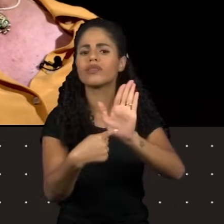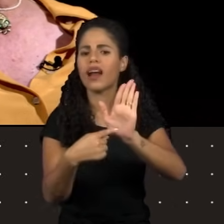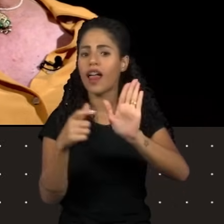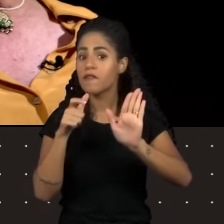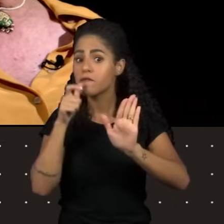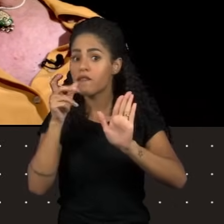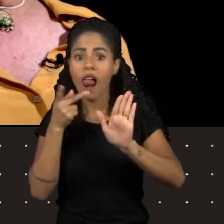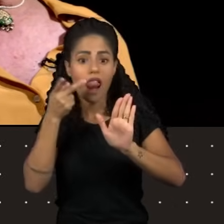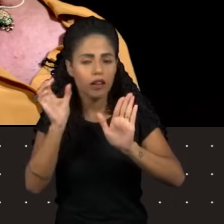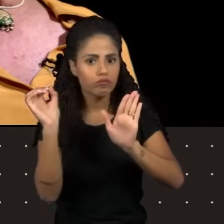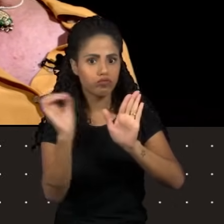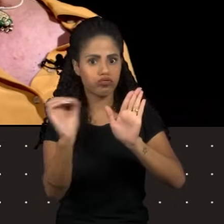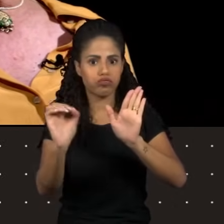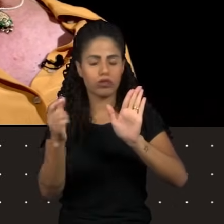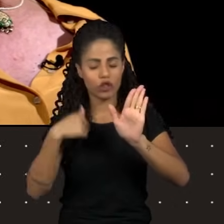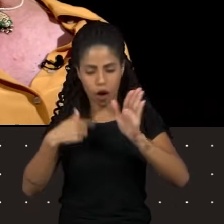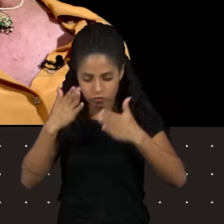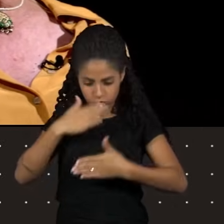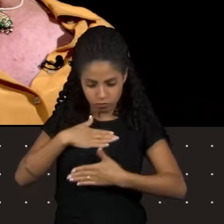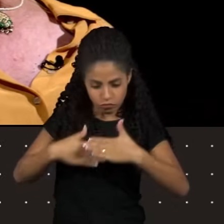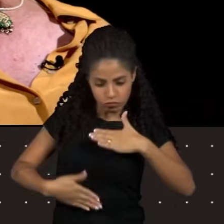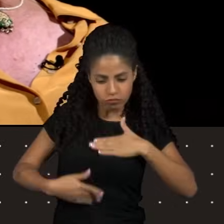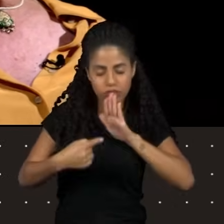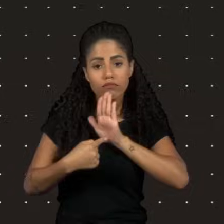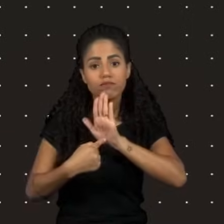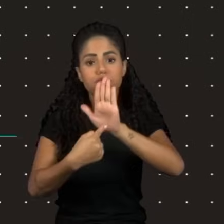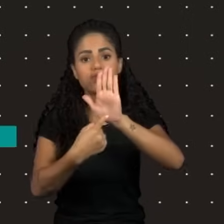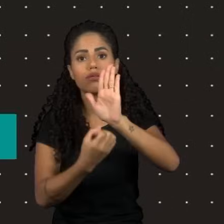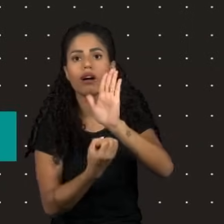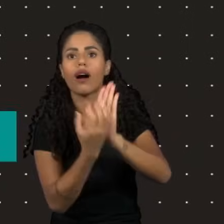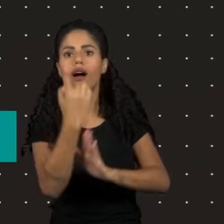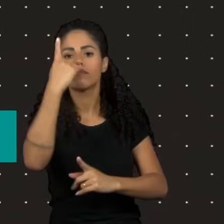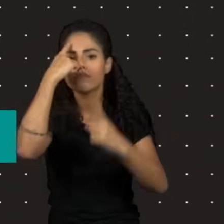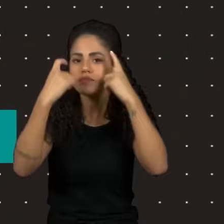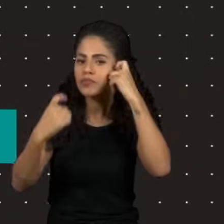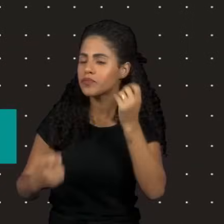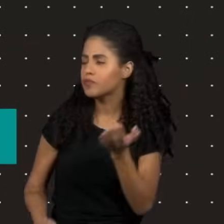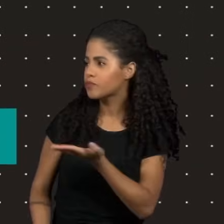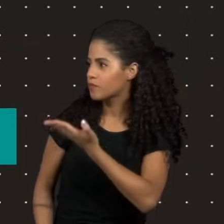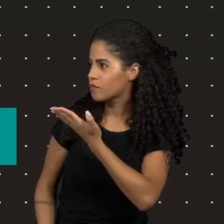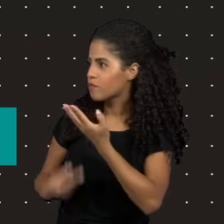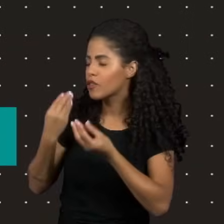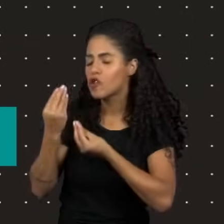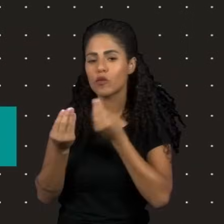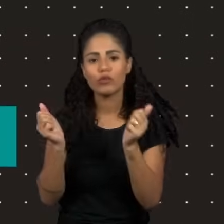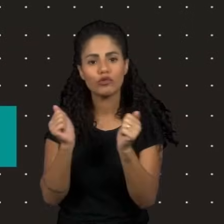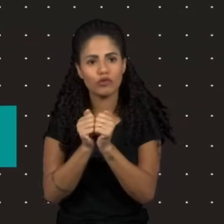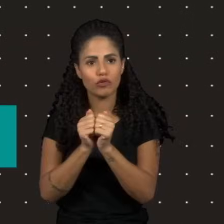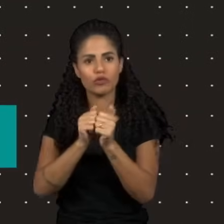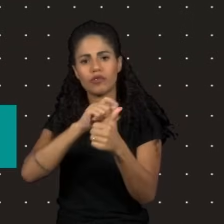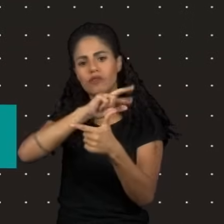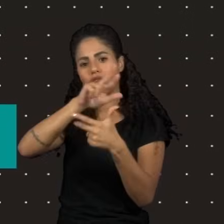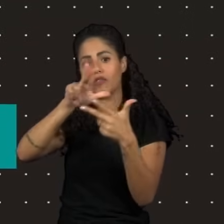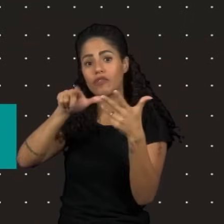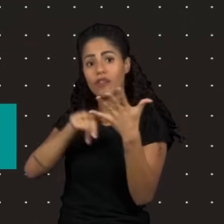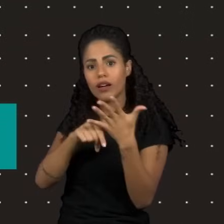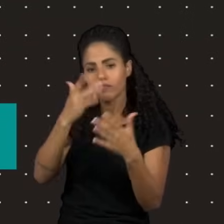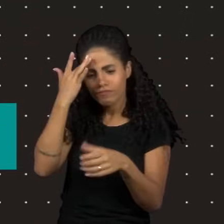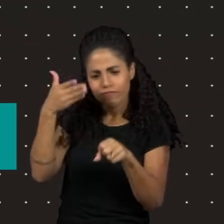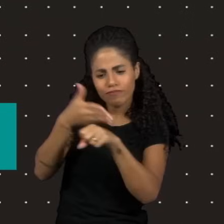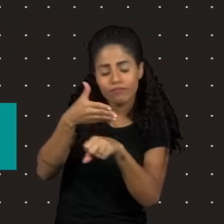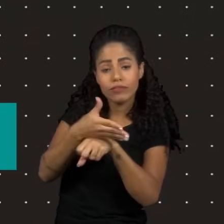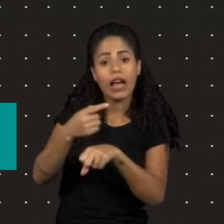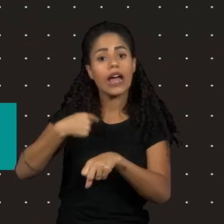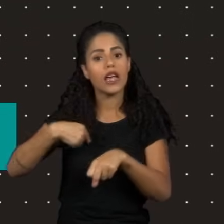de movimentos essas imagens que eu criava. Então ela fez comigo o Tratado Murdoch, ela fez o Lilith e a Lua Negra, e eu a